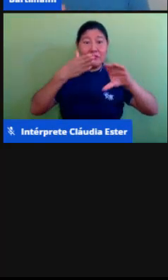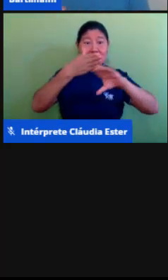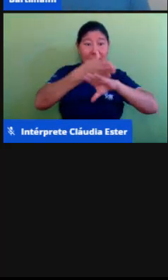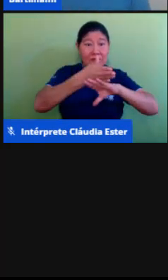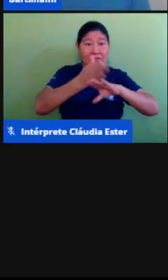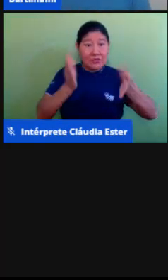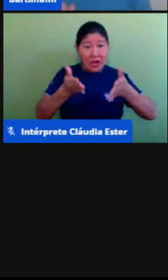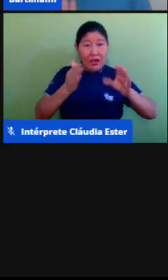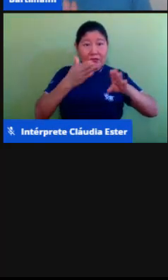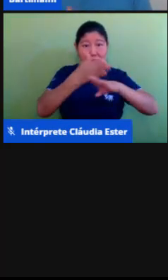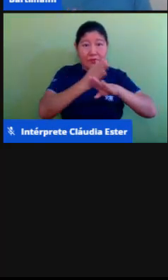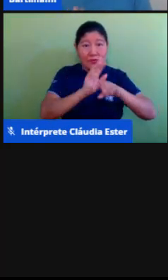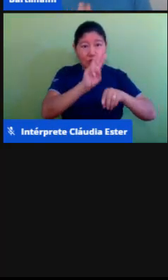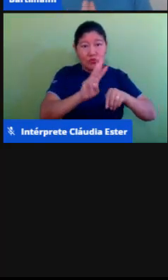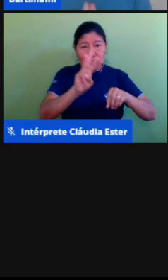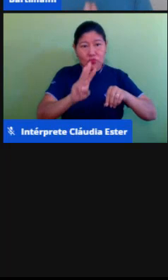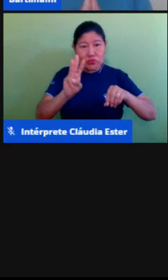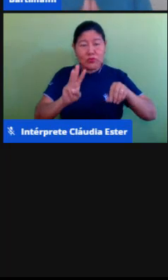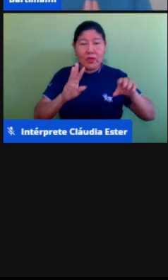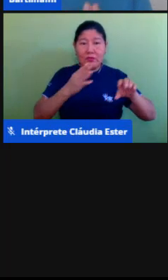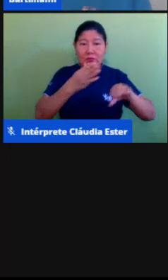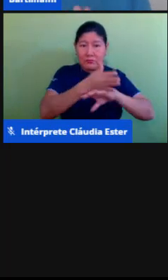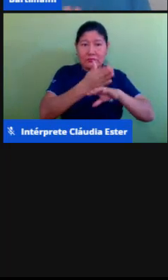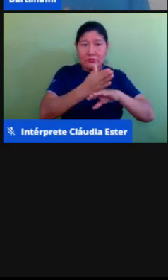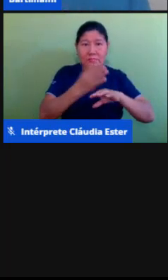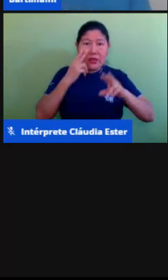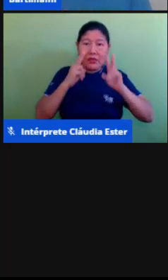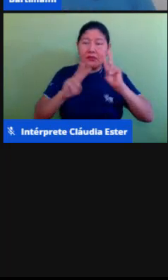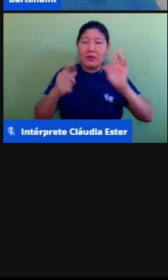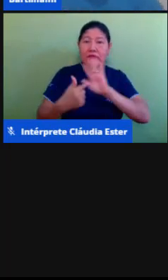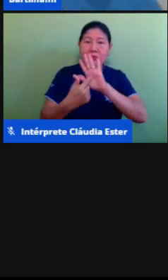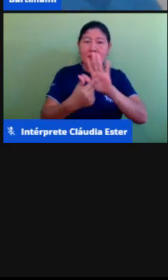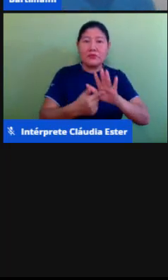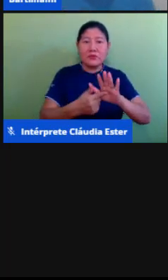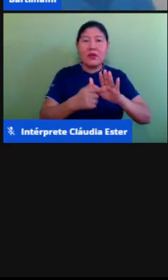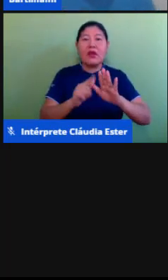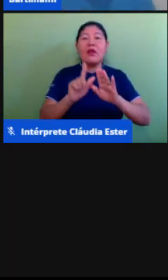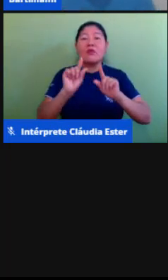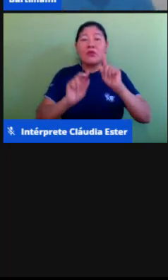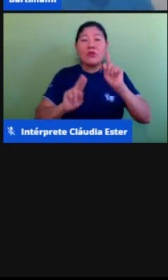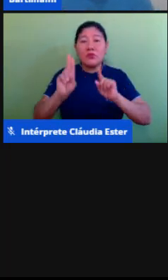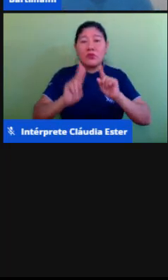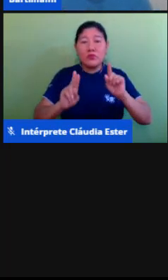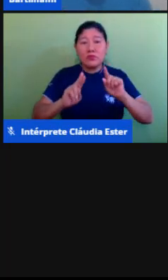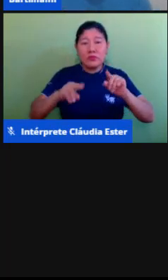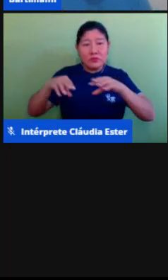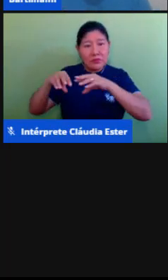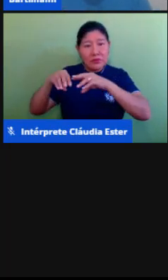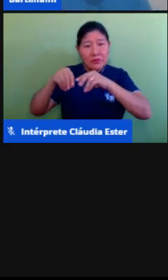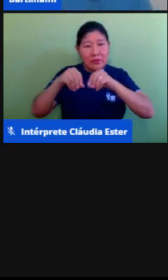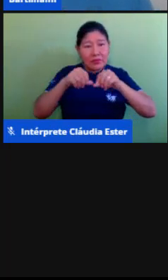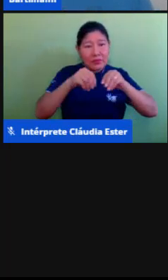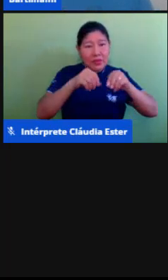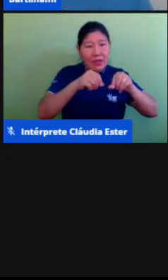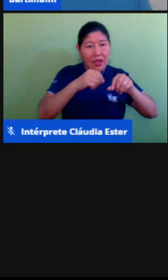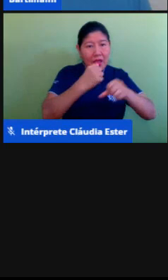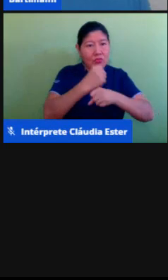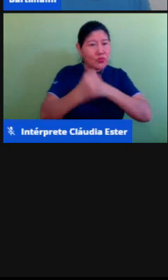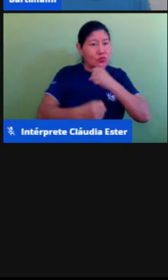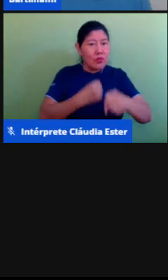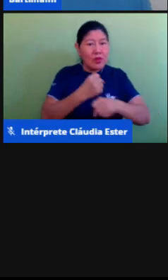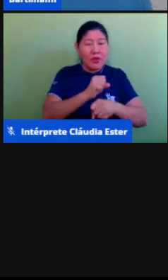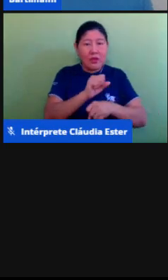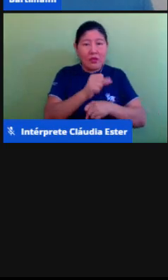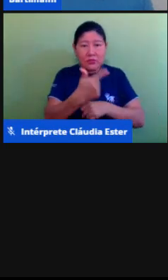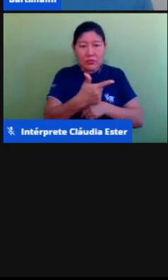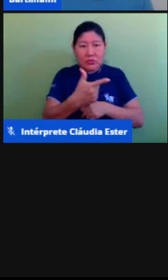plataforma MapBiomas. Inicialmente, ele mostra para você a classificação do uso das terras para o ano de 2019. Eu vou colocar